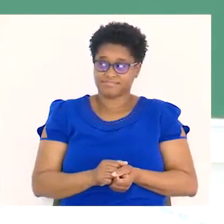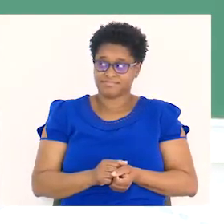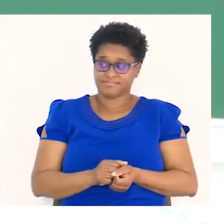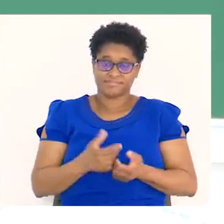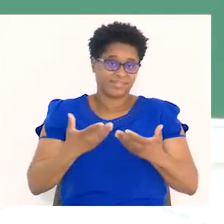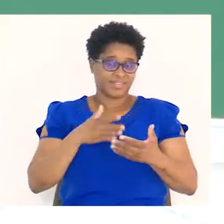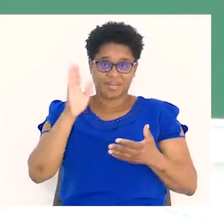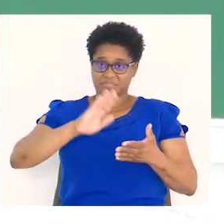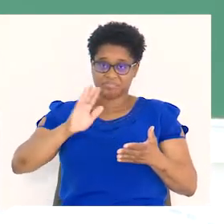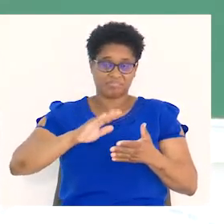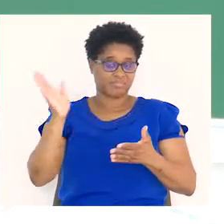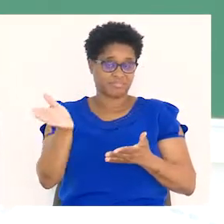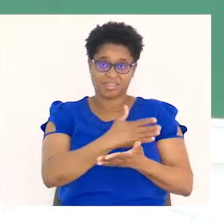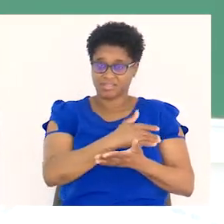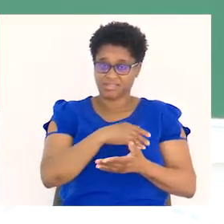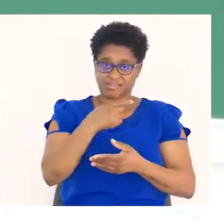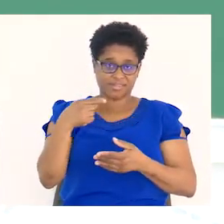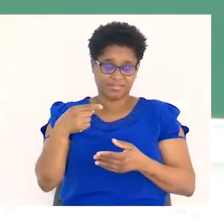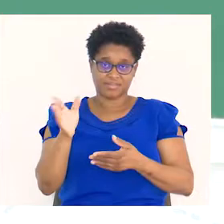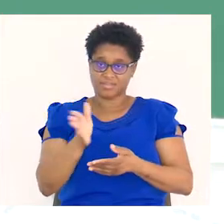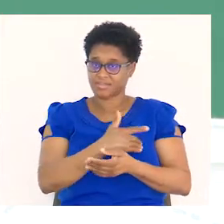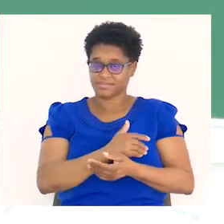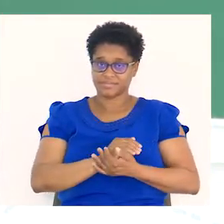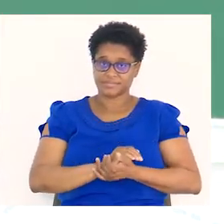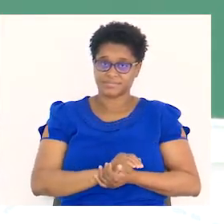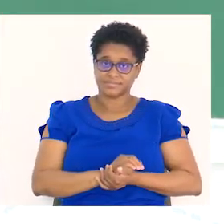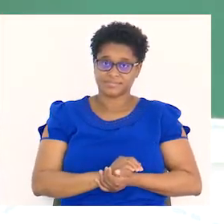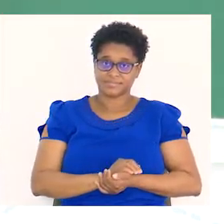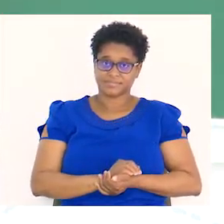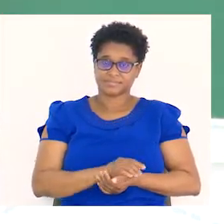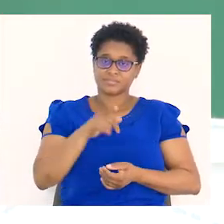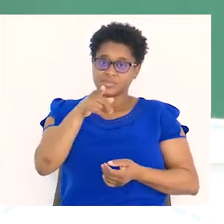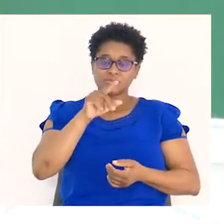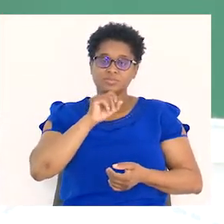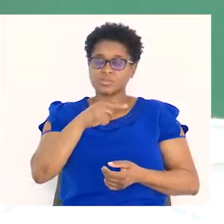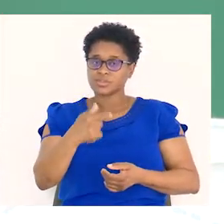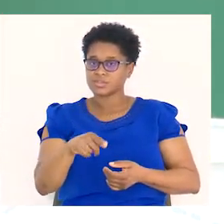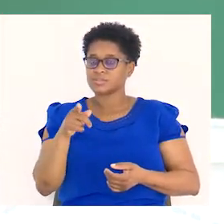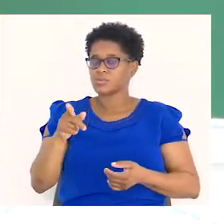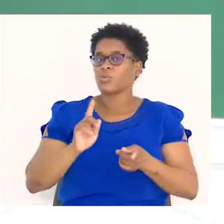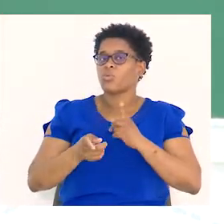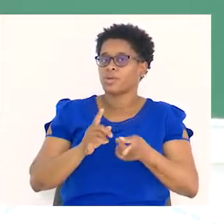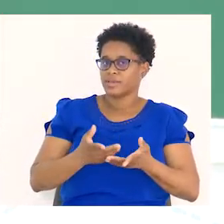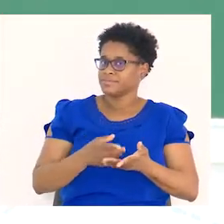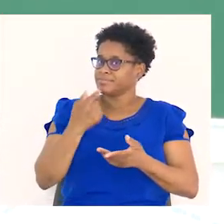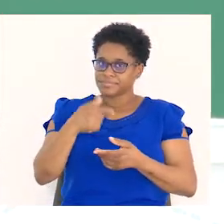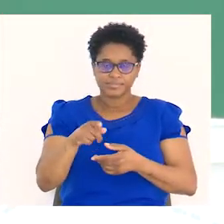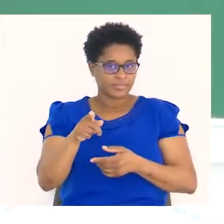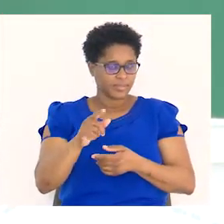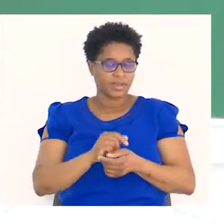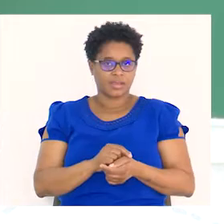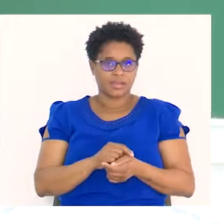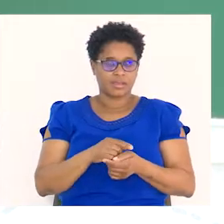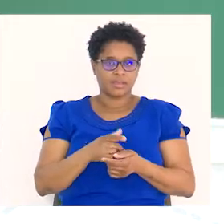já se livrou disto. Então tu podes ter o quê? Não há a linha